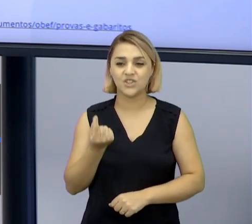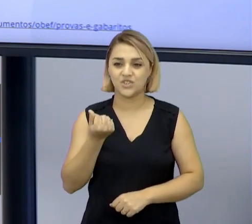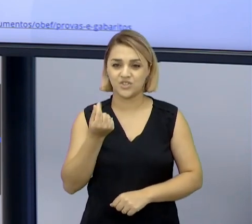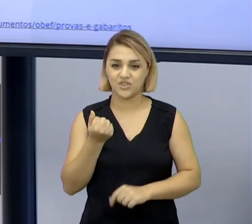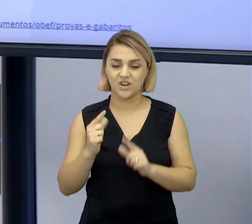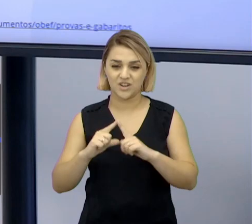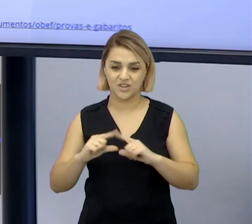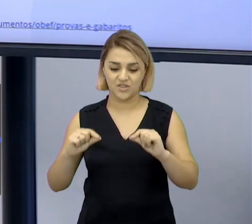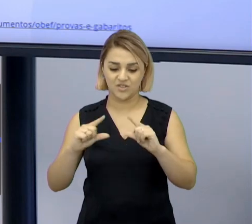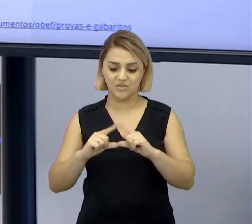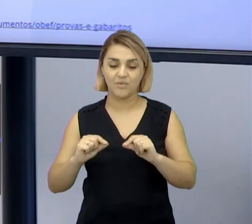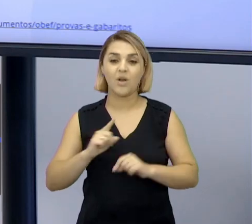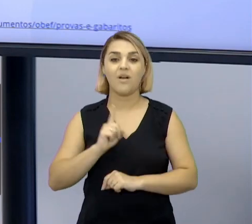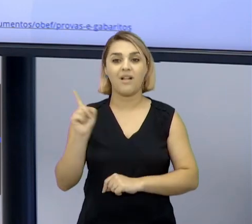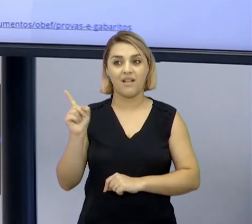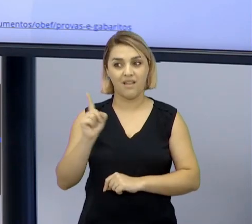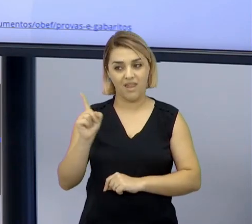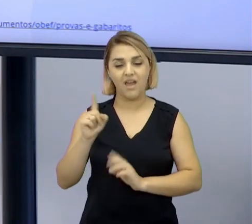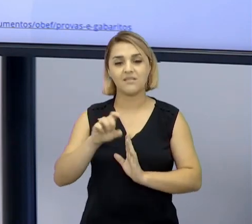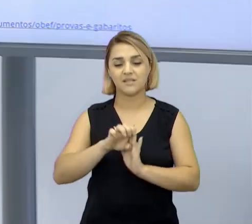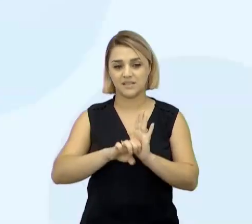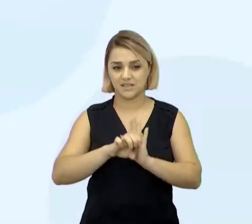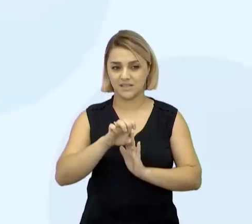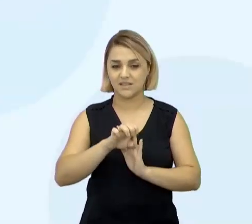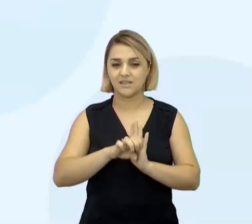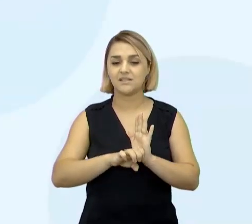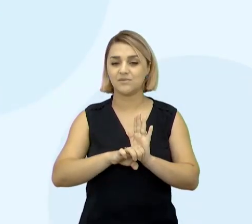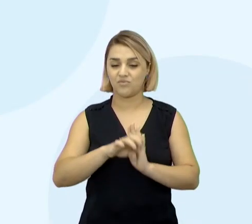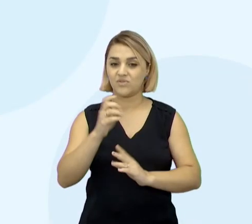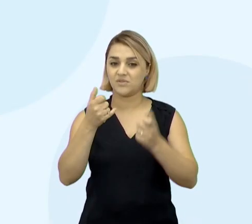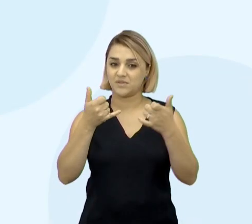no Japão e isso é o que o exercício está falando.